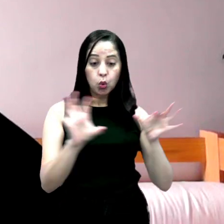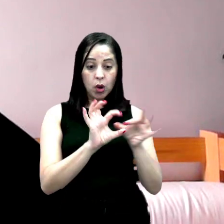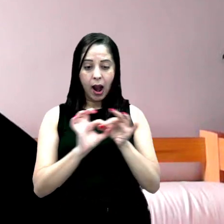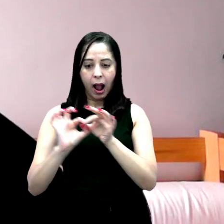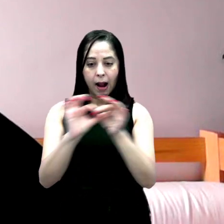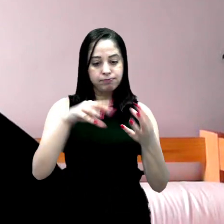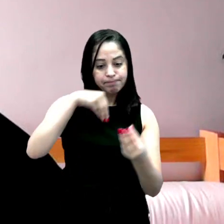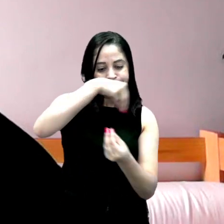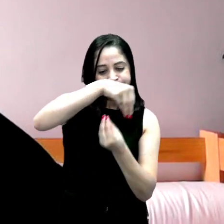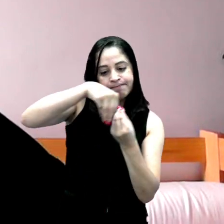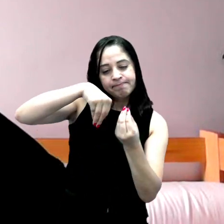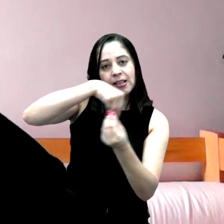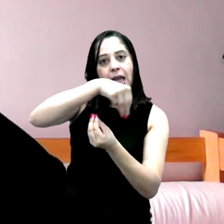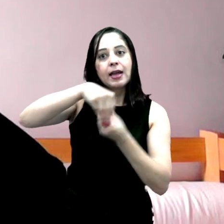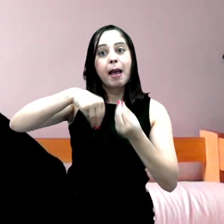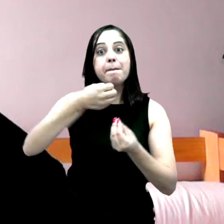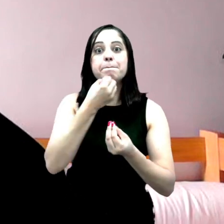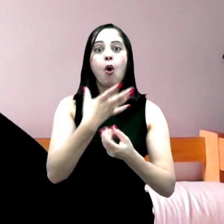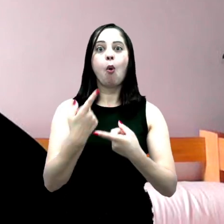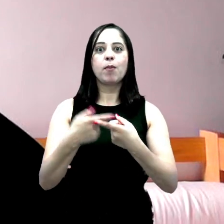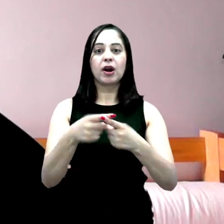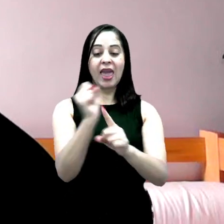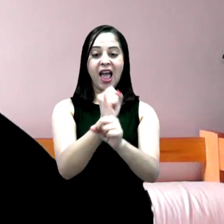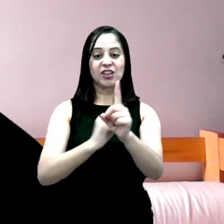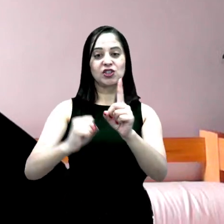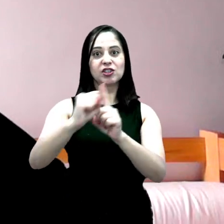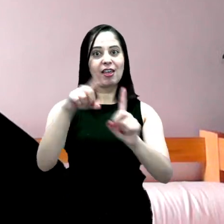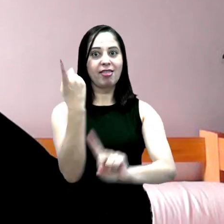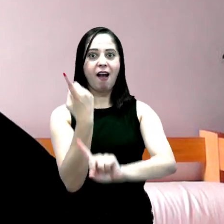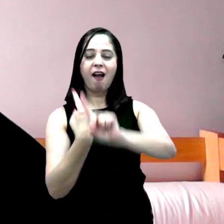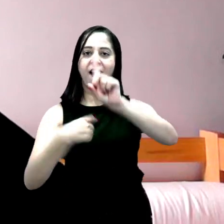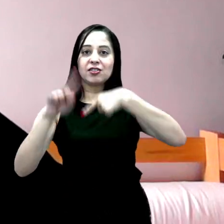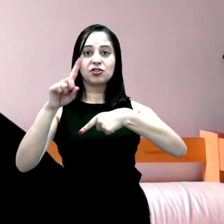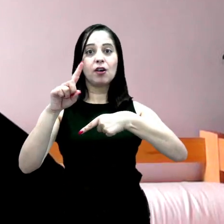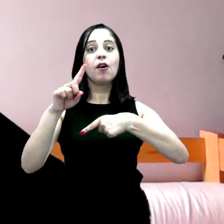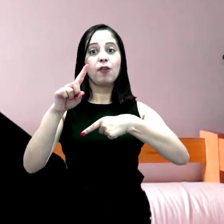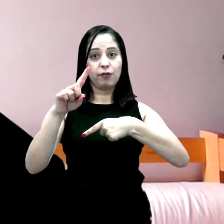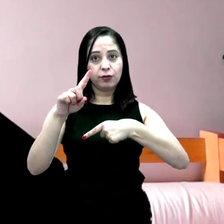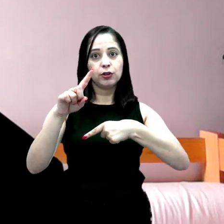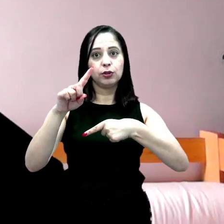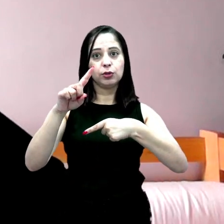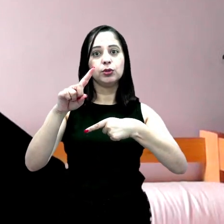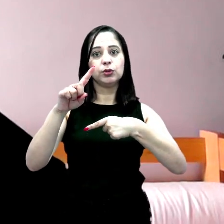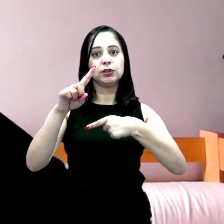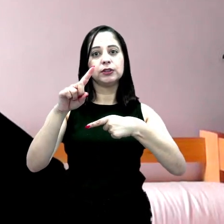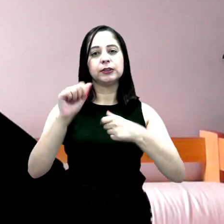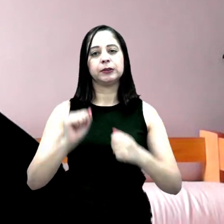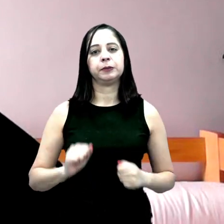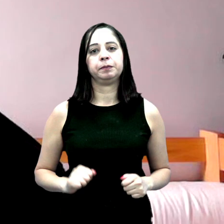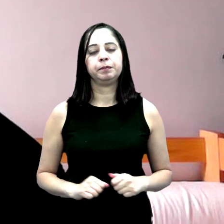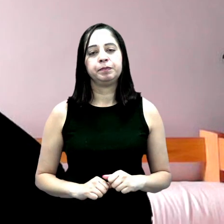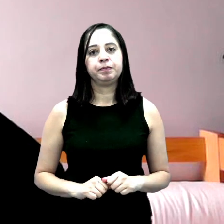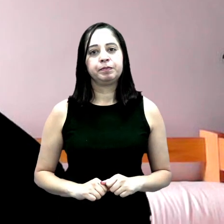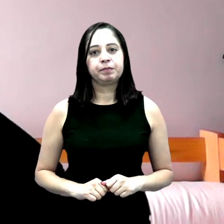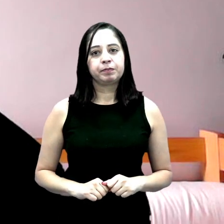forma fundamental a história das sociedades, né? Uma fonte de inovação, uma forma de transformação de modo geral.